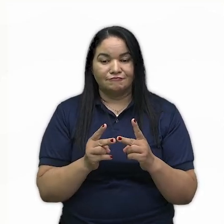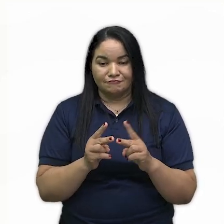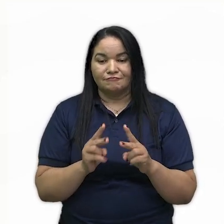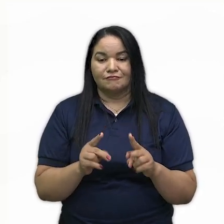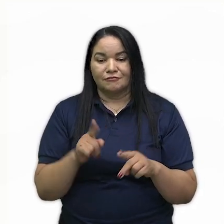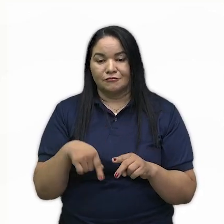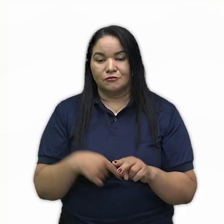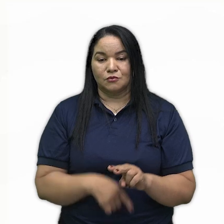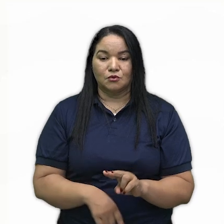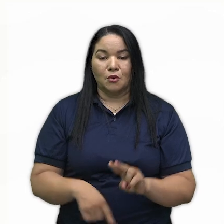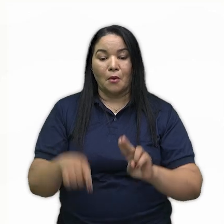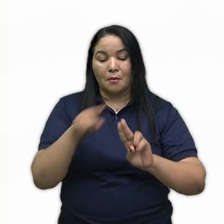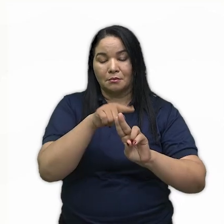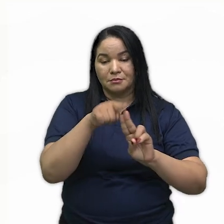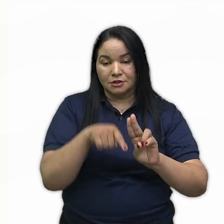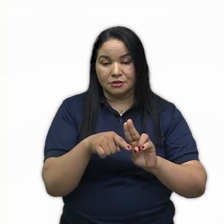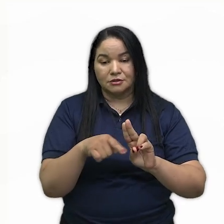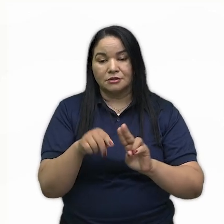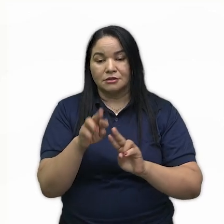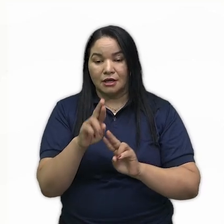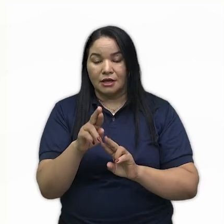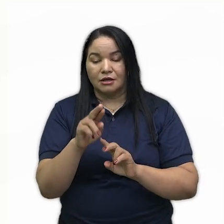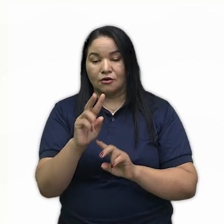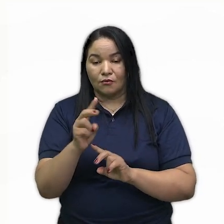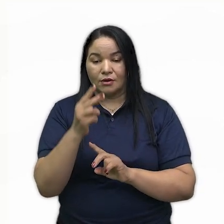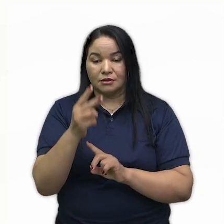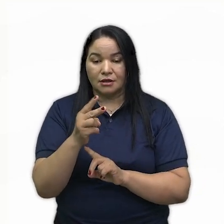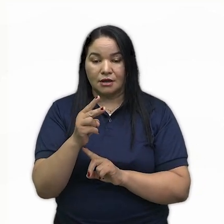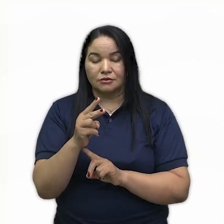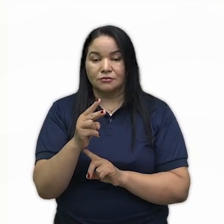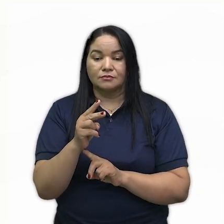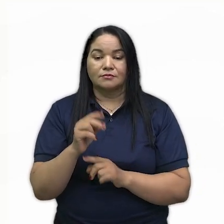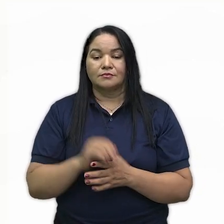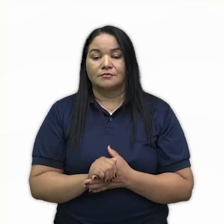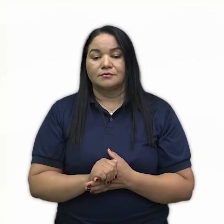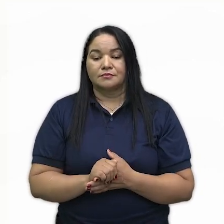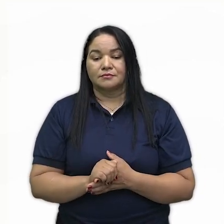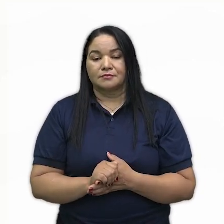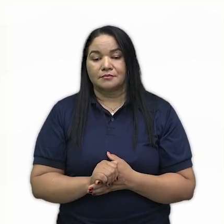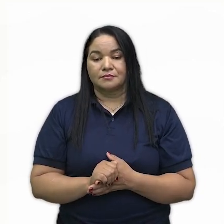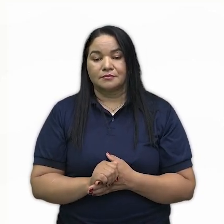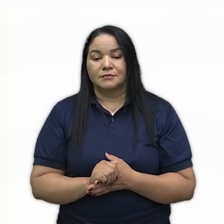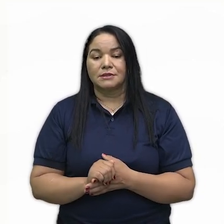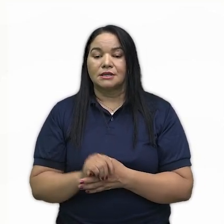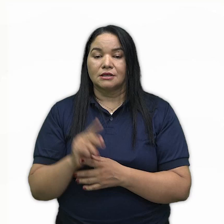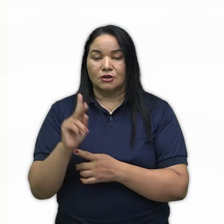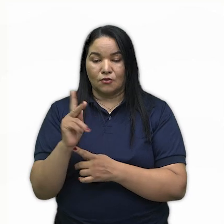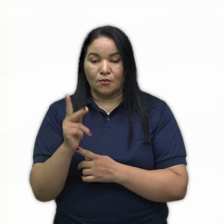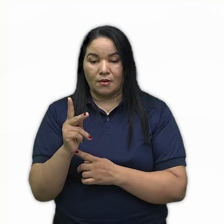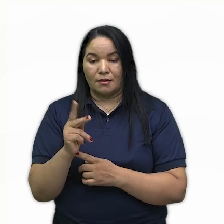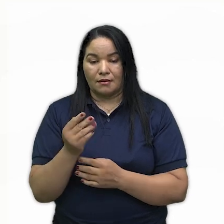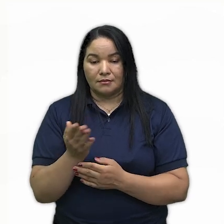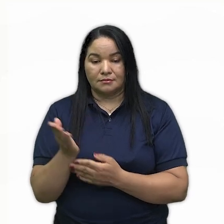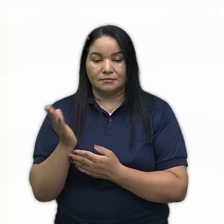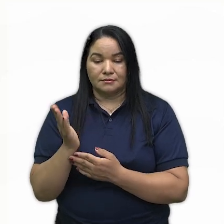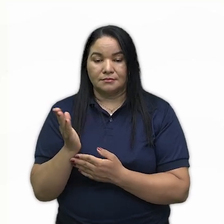é πr ao quadrado, que é a fórmula da nossa base, nossa fórmula do nosso círculo,